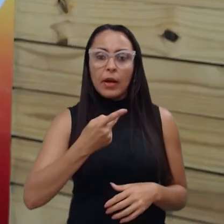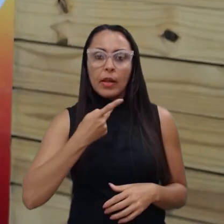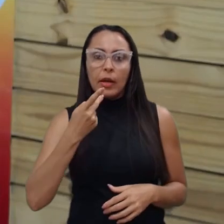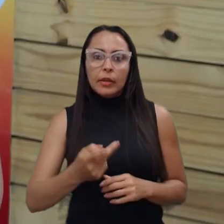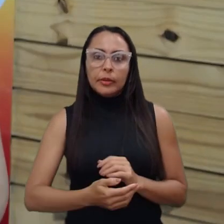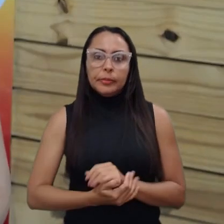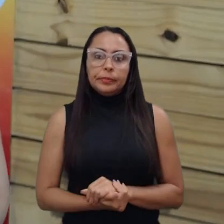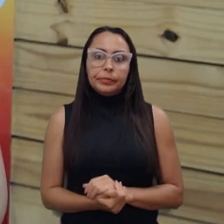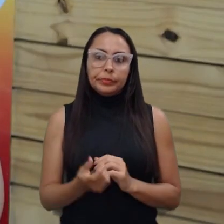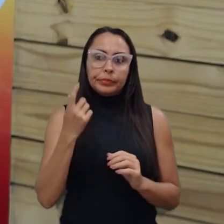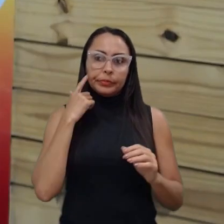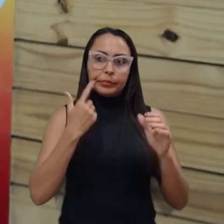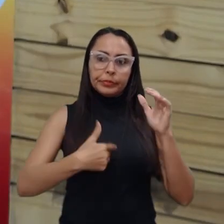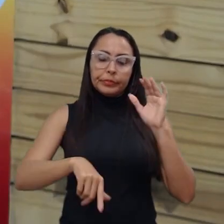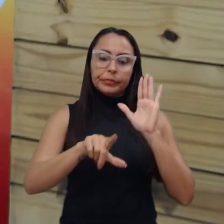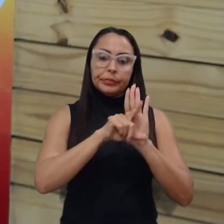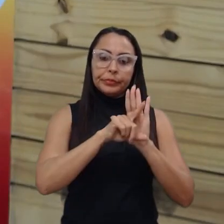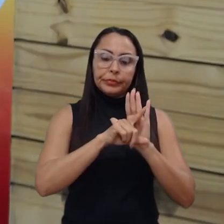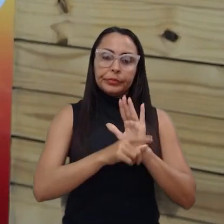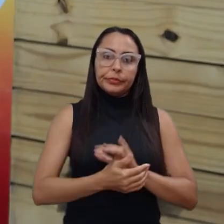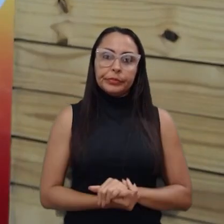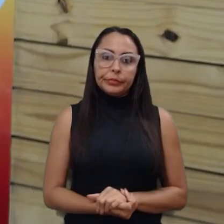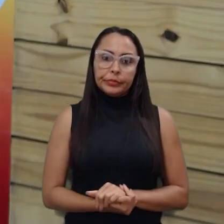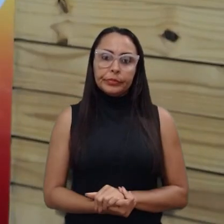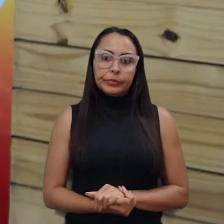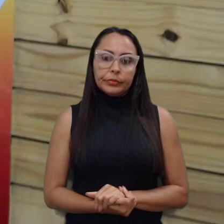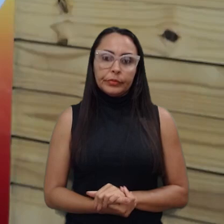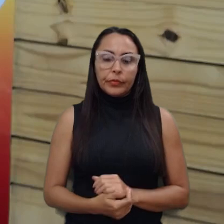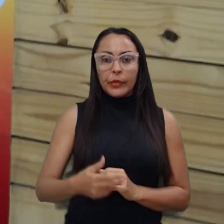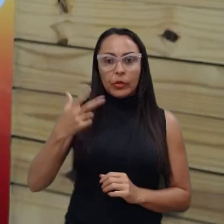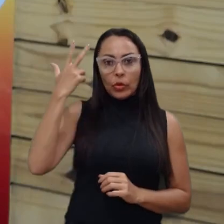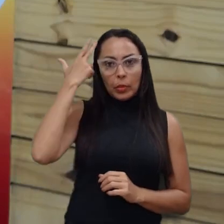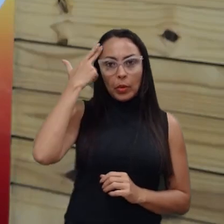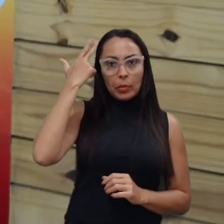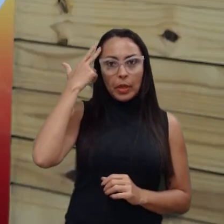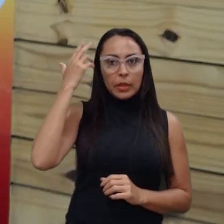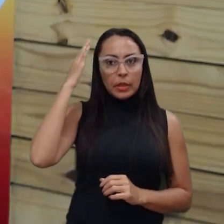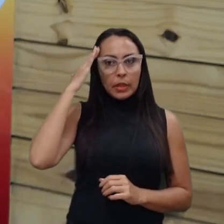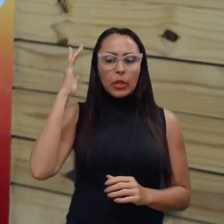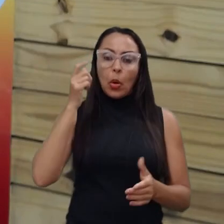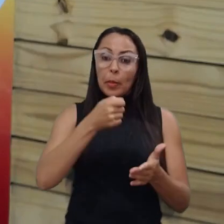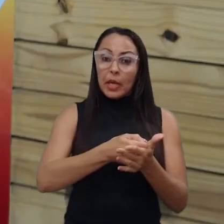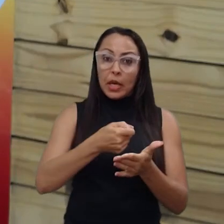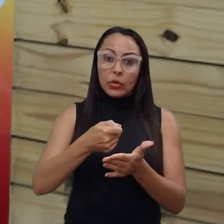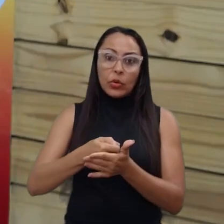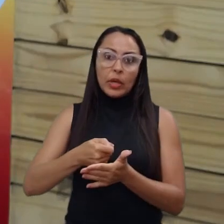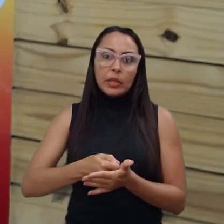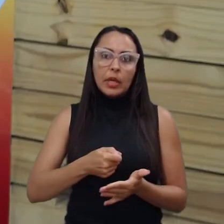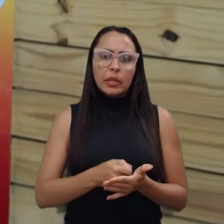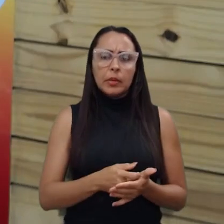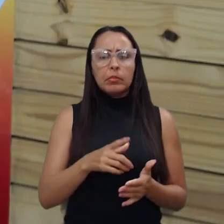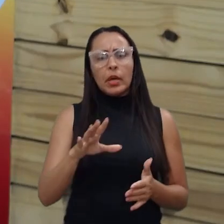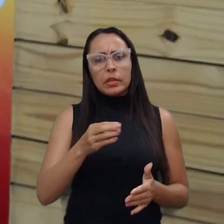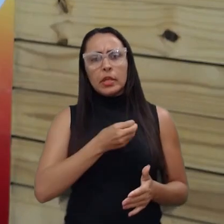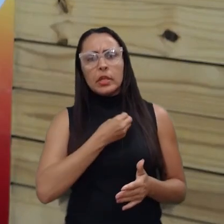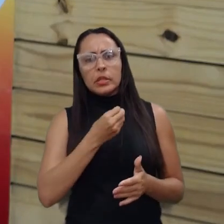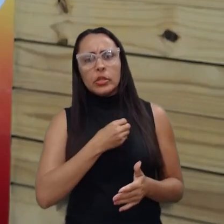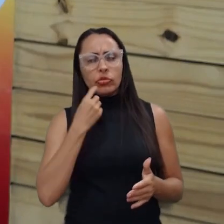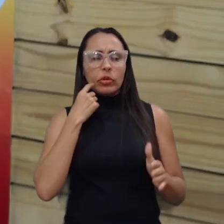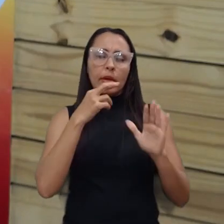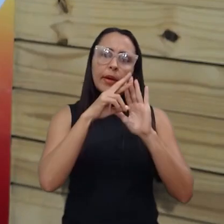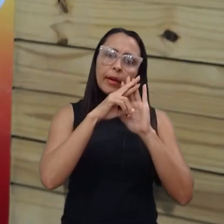de legislação, nós geralmente nós entendemos obrigatoriedade, mas existem